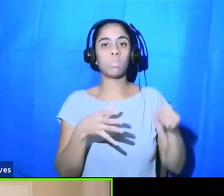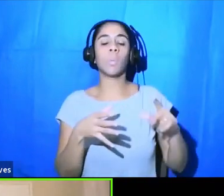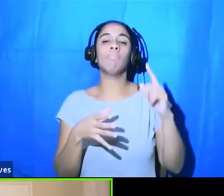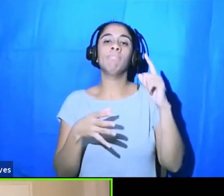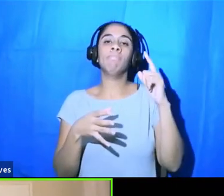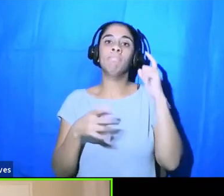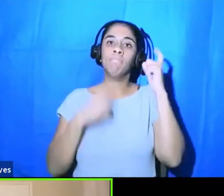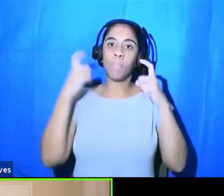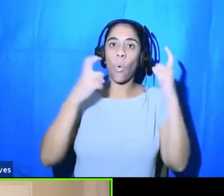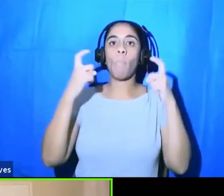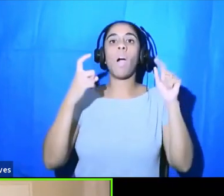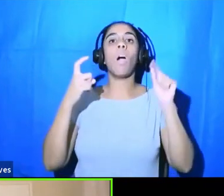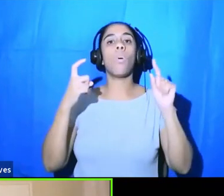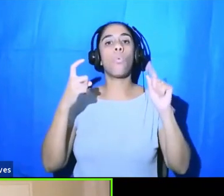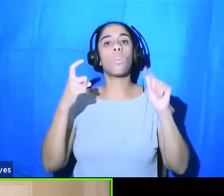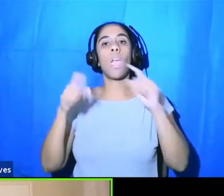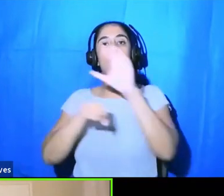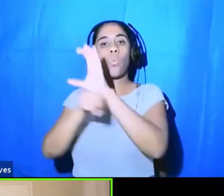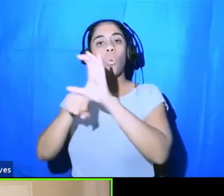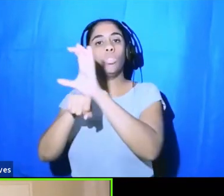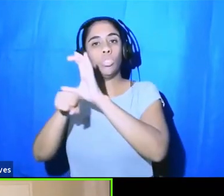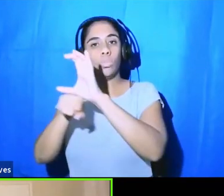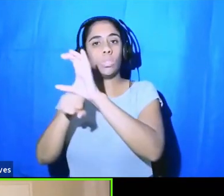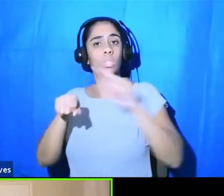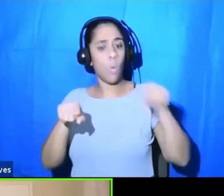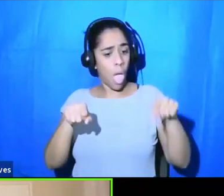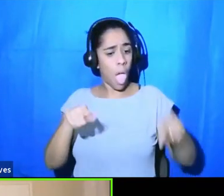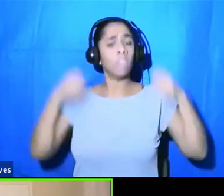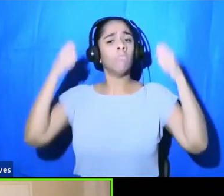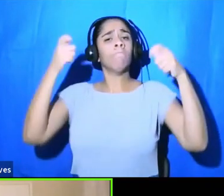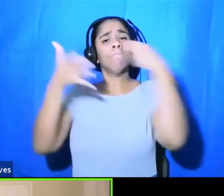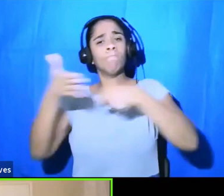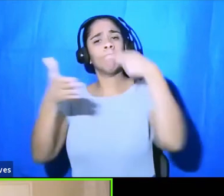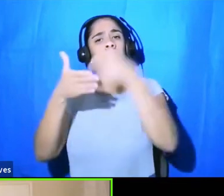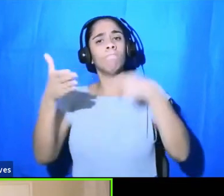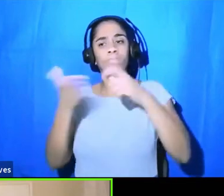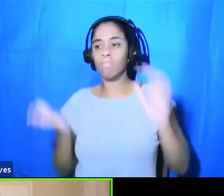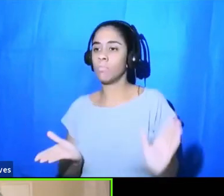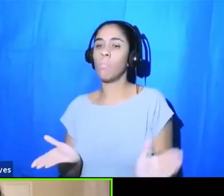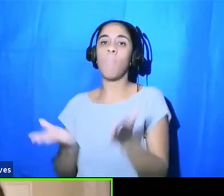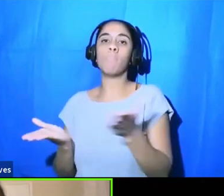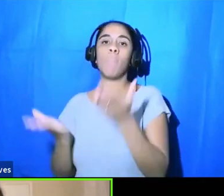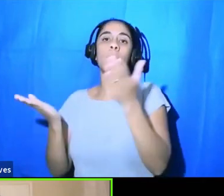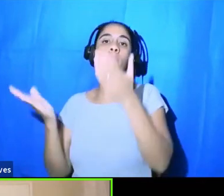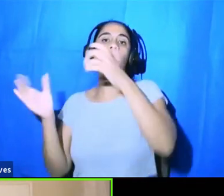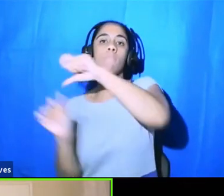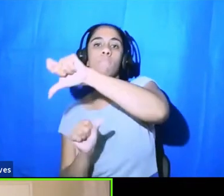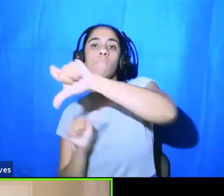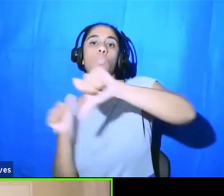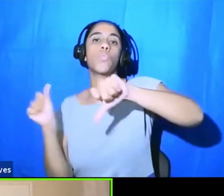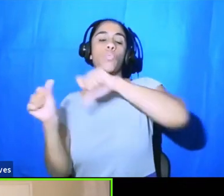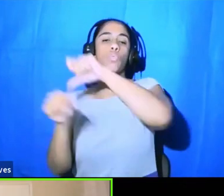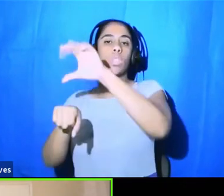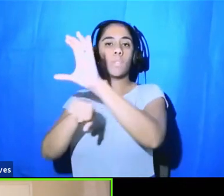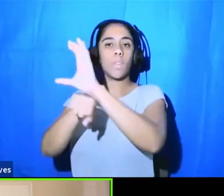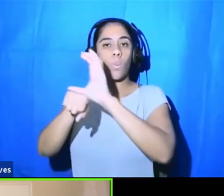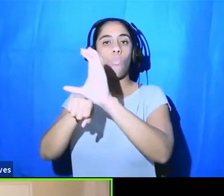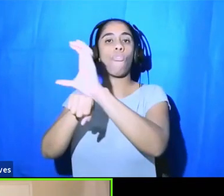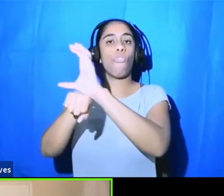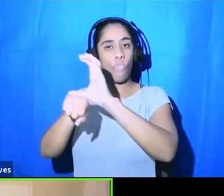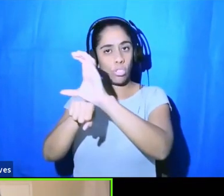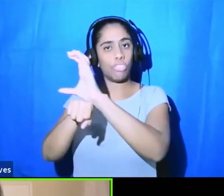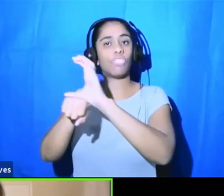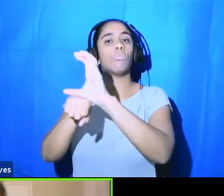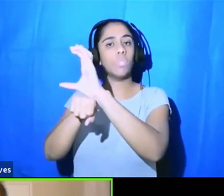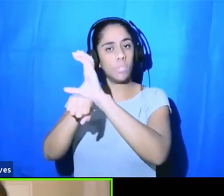a reforma constitucional da paridade, podem efetivamente fazer, mas incluso nesse terreno